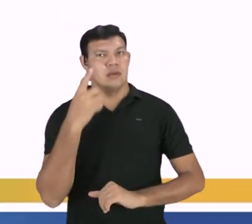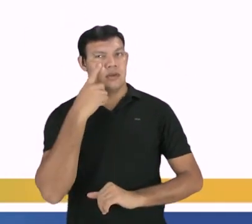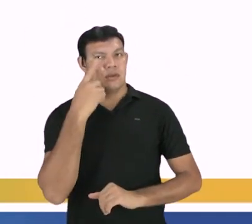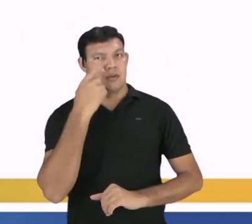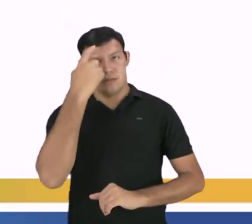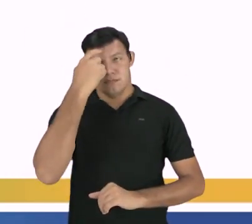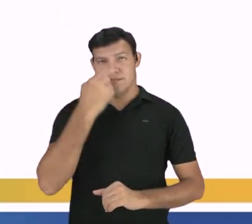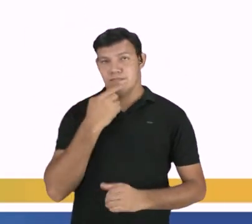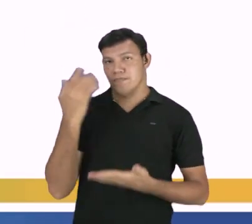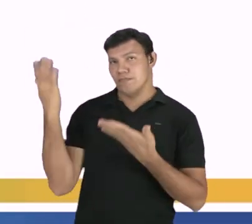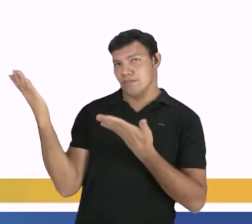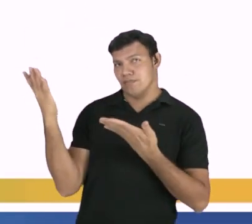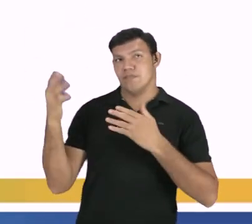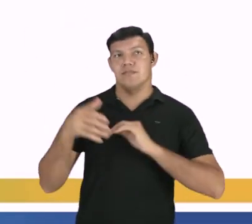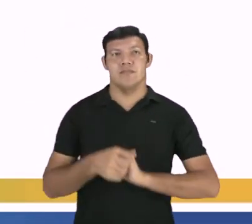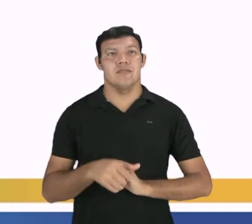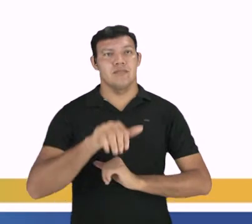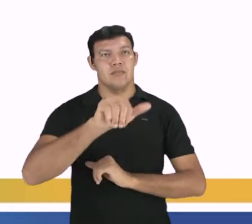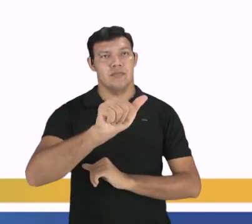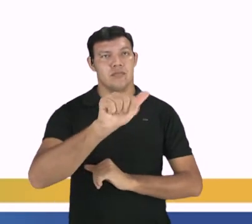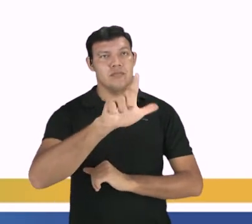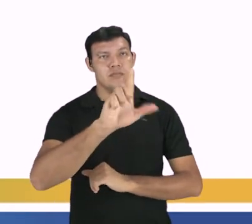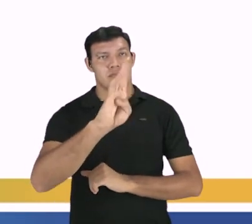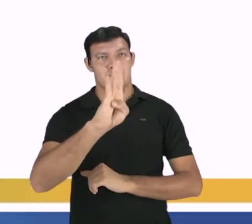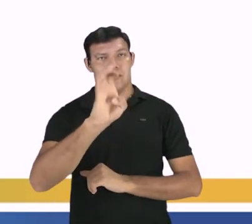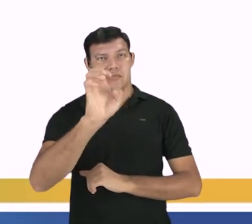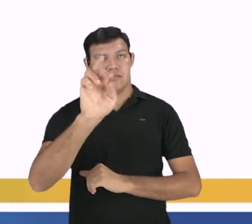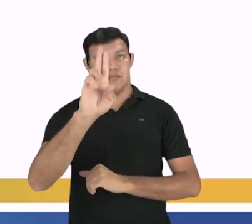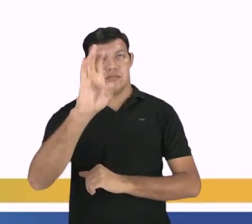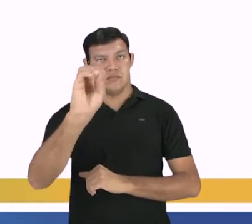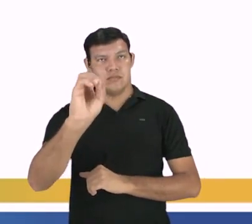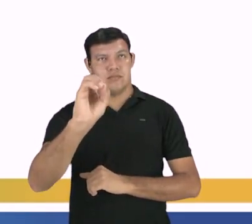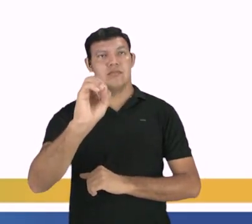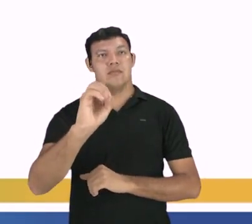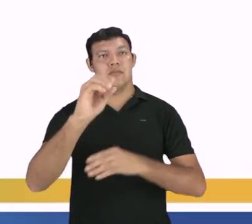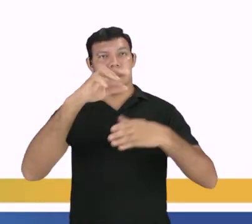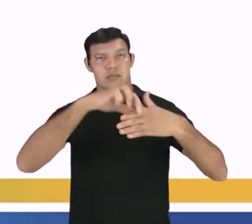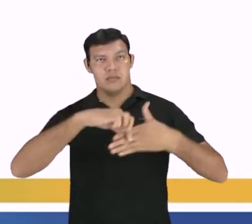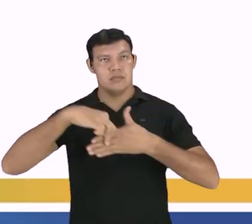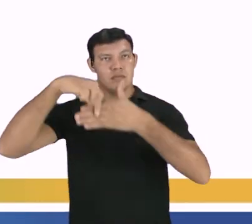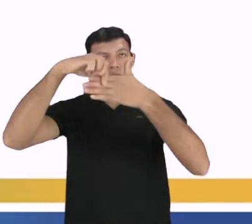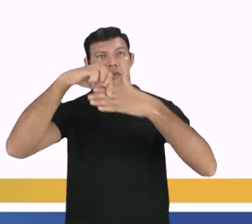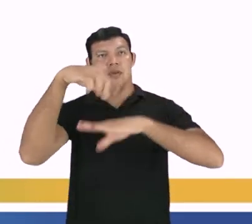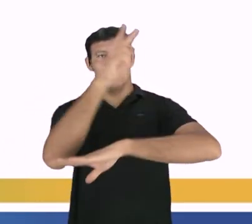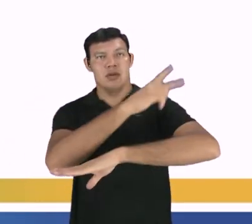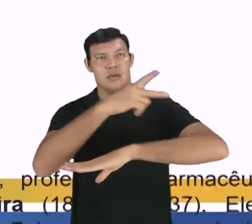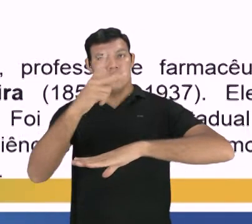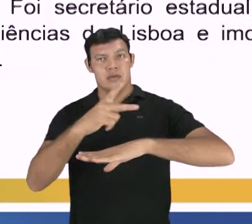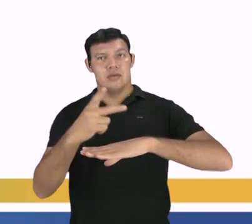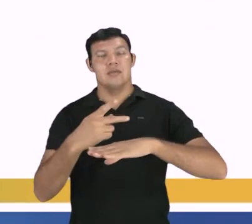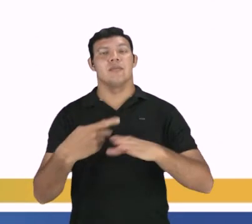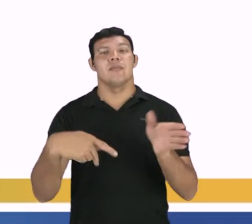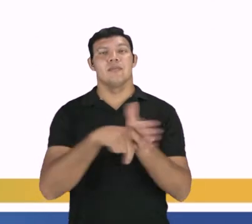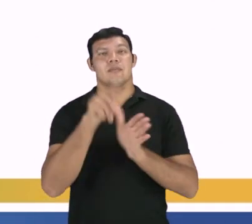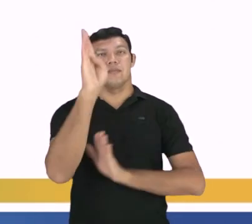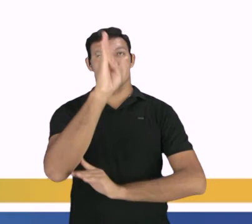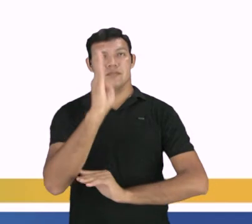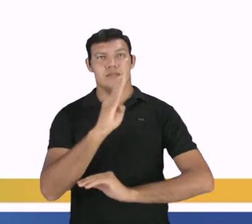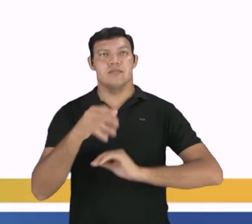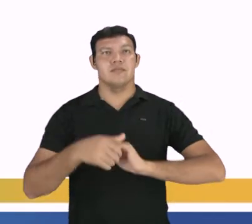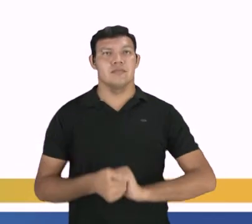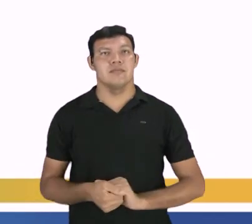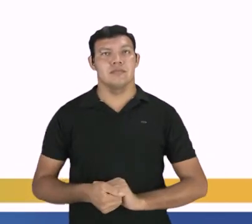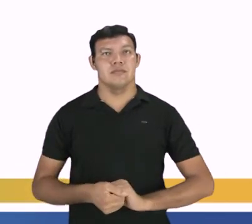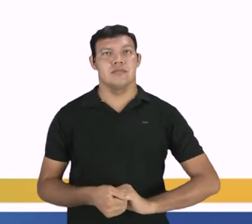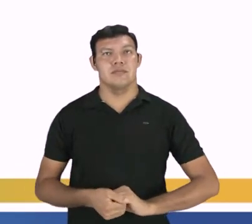Então, Alberto de Oliveira, né? Então, aí, Alberto de Oliveira é considerado o líder do parnasianismo no Brasil. Tem uma